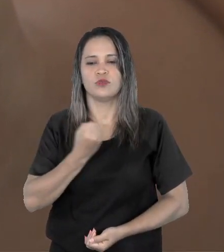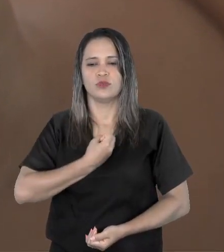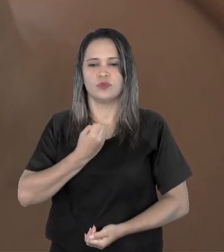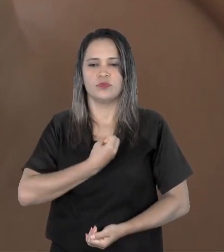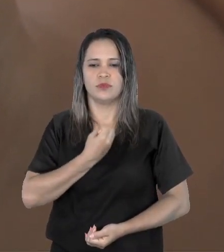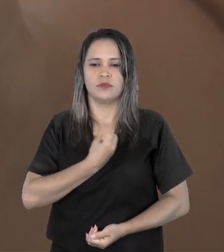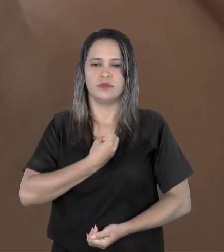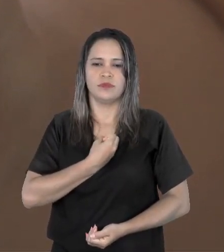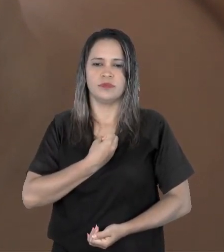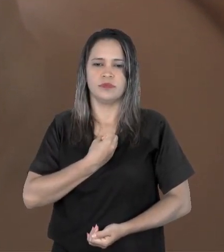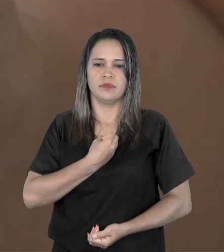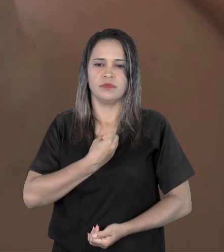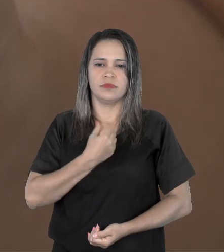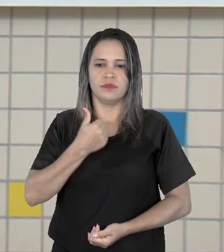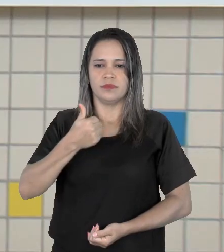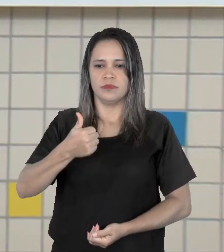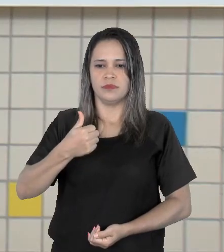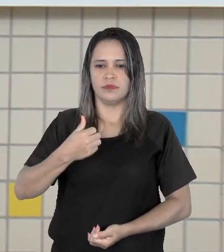número